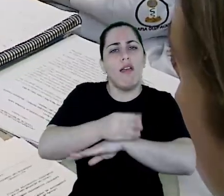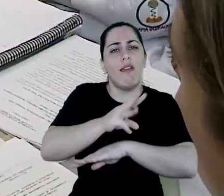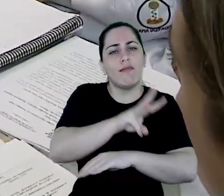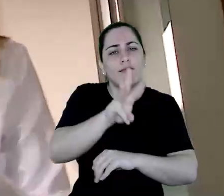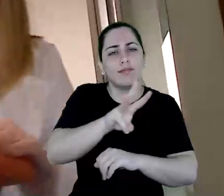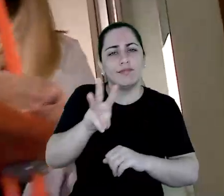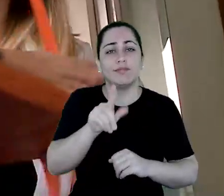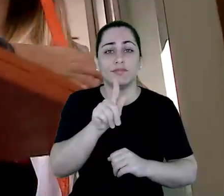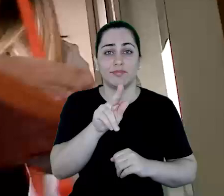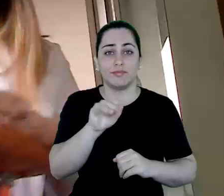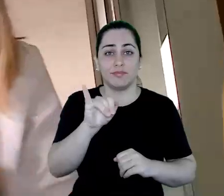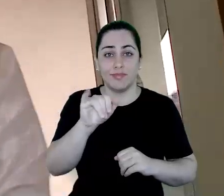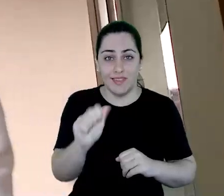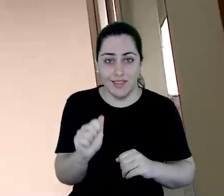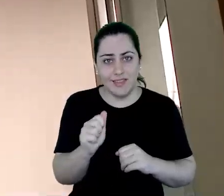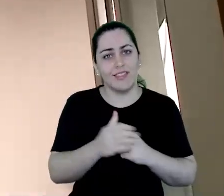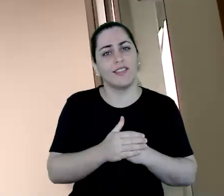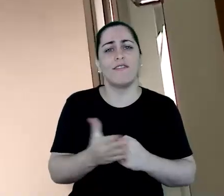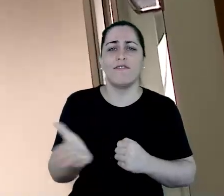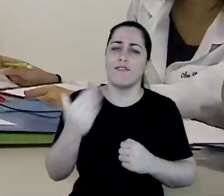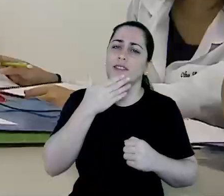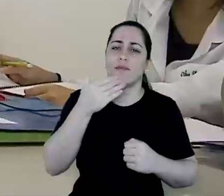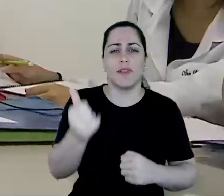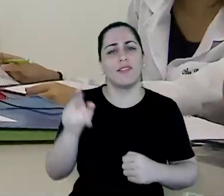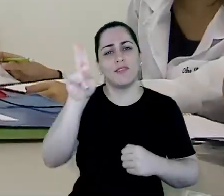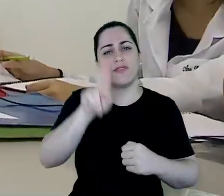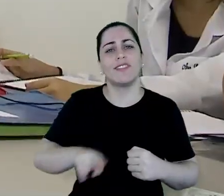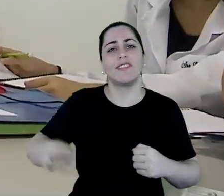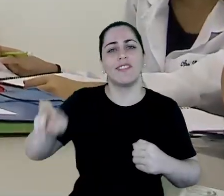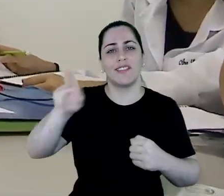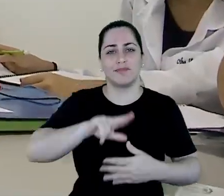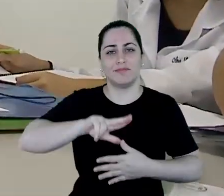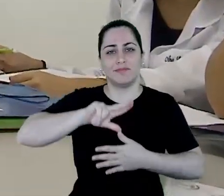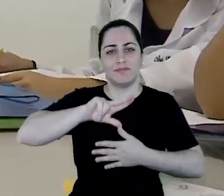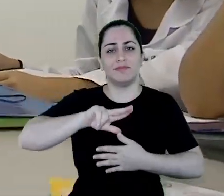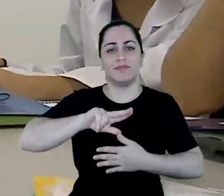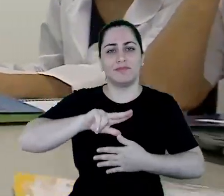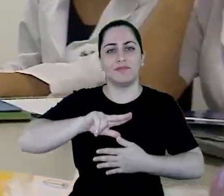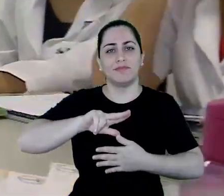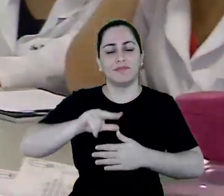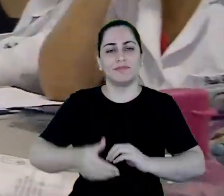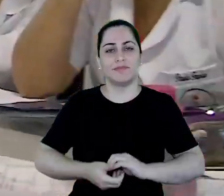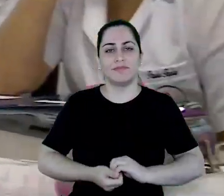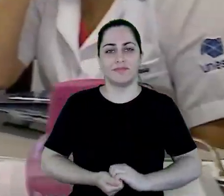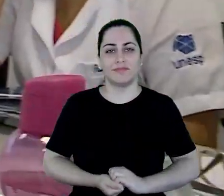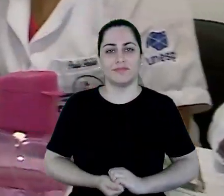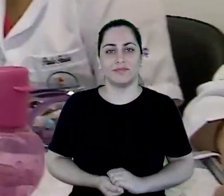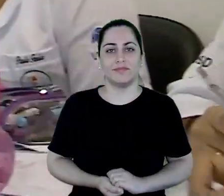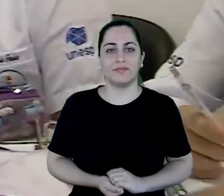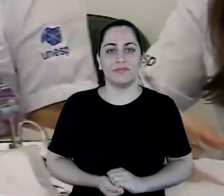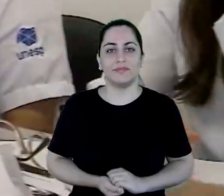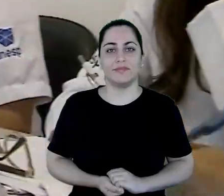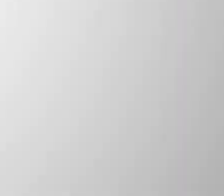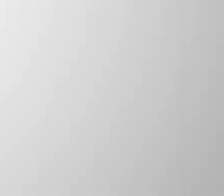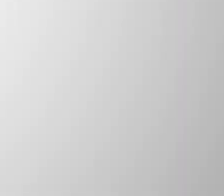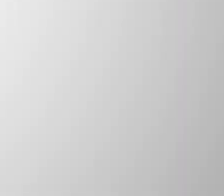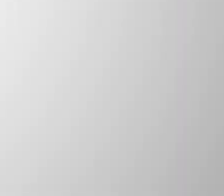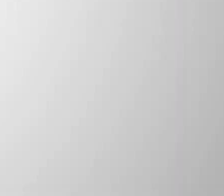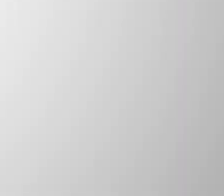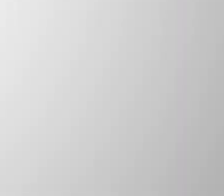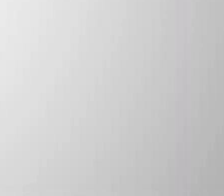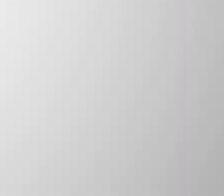Unesp, acesse o site do Guia de Profissões. Faça parte de uma das melhores universidades da América Latina.